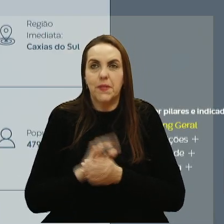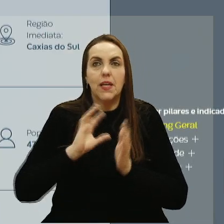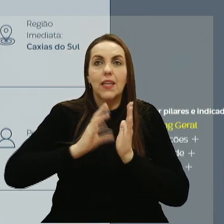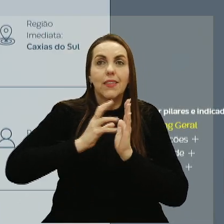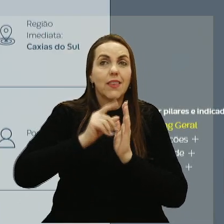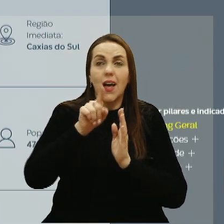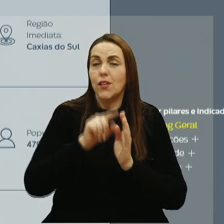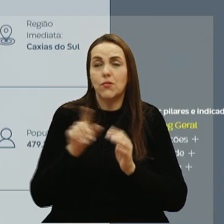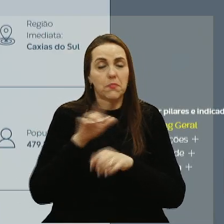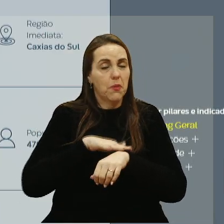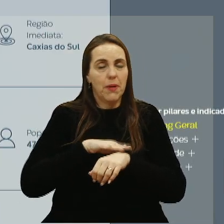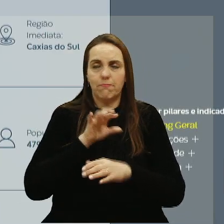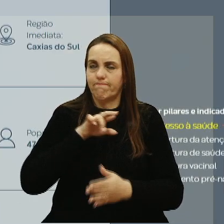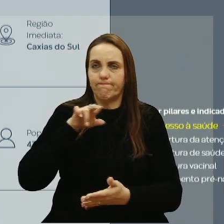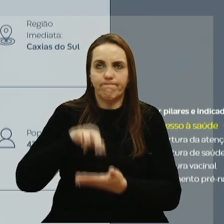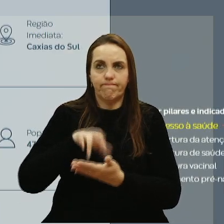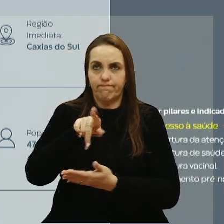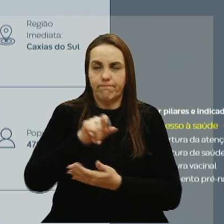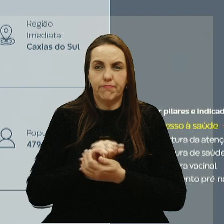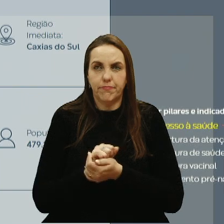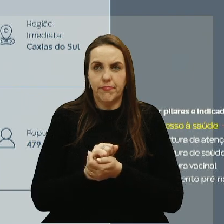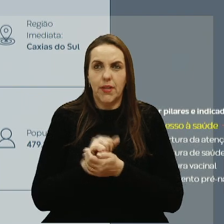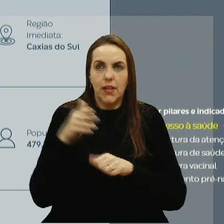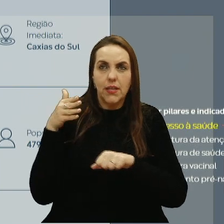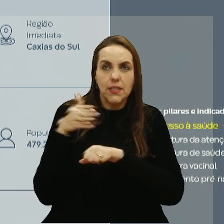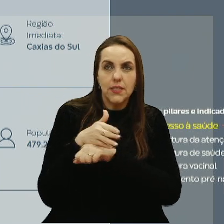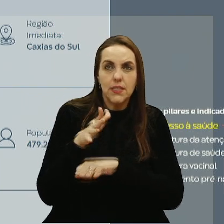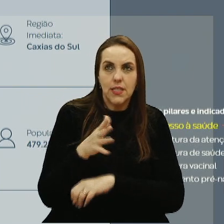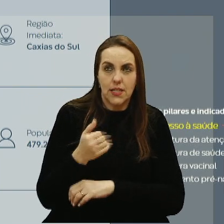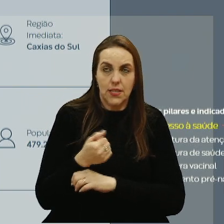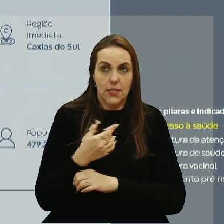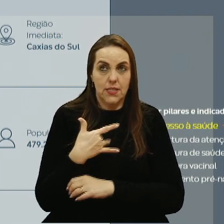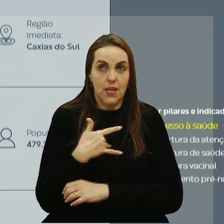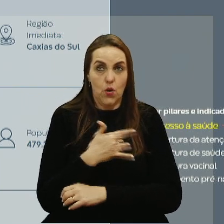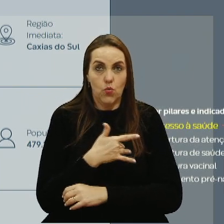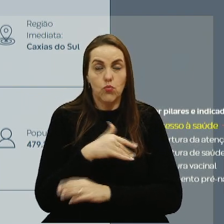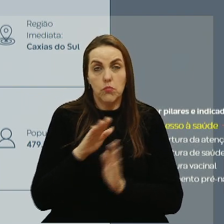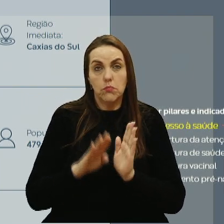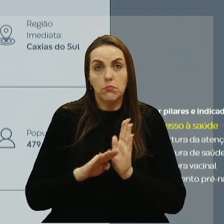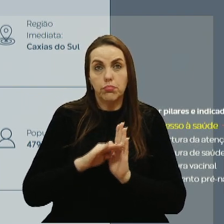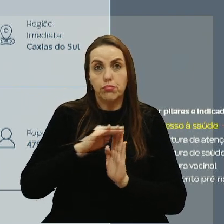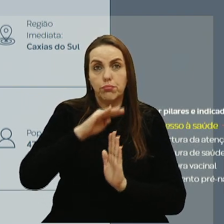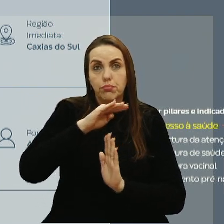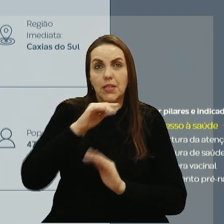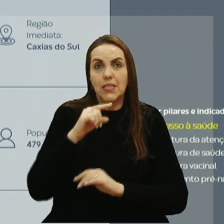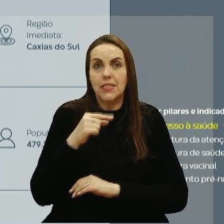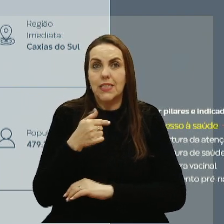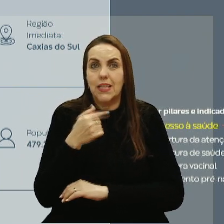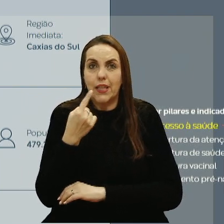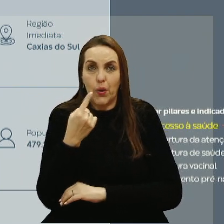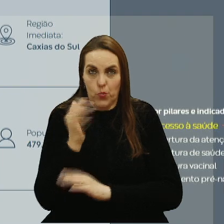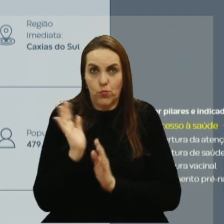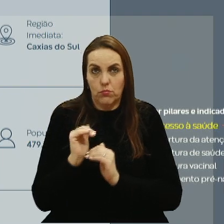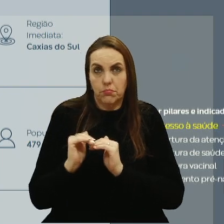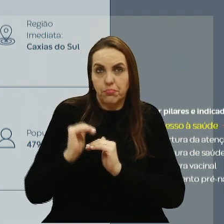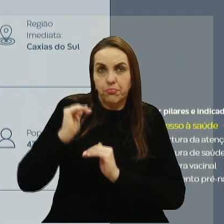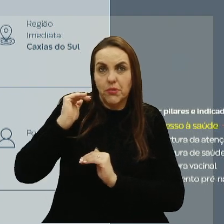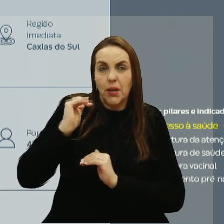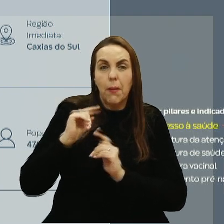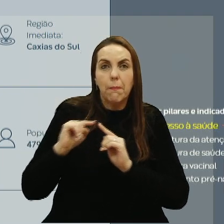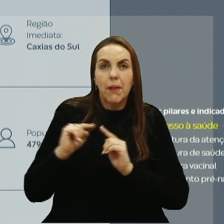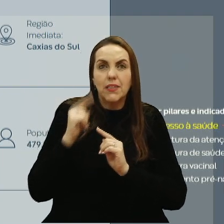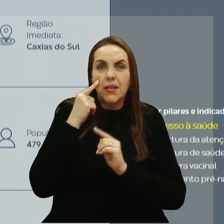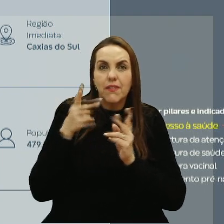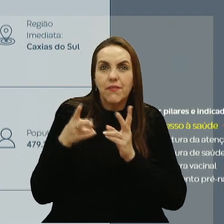tempos reais. Acesso à saúde. Ela subiu 71 no acesso à saúde. Mas quando a gente